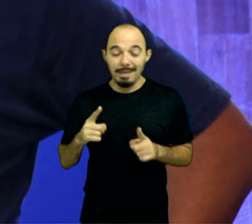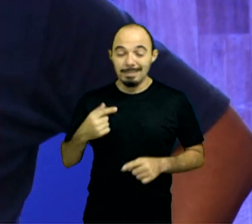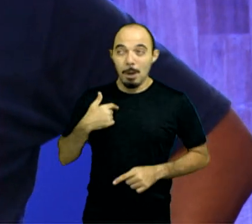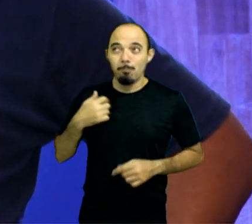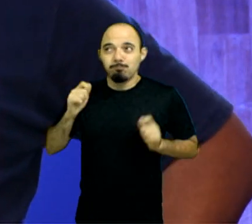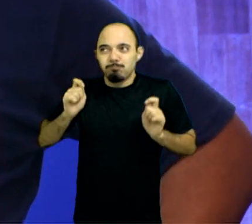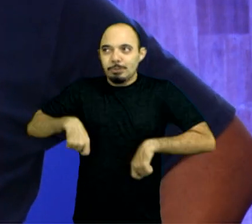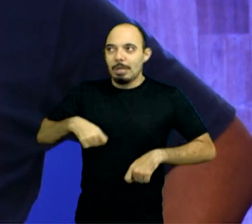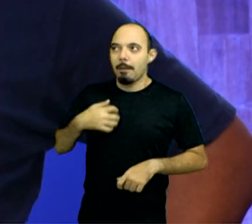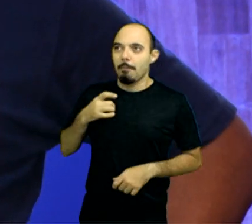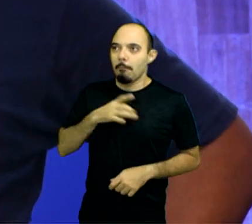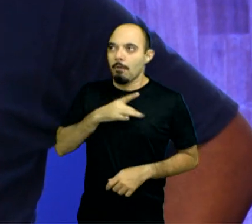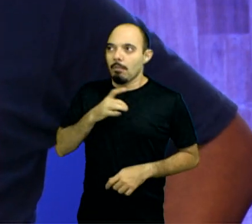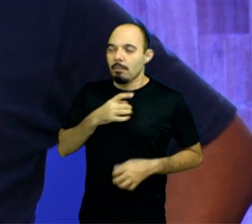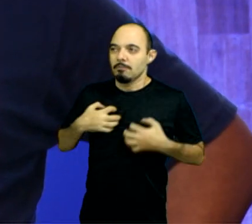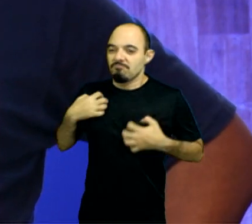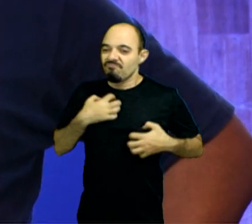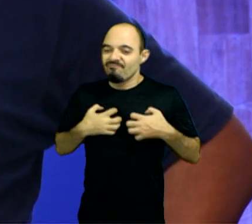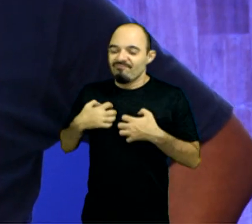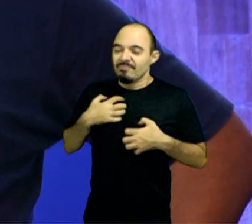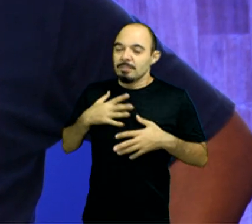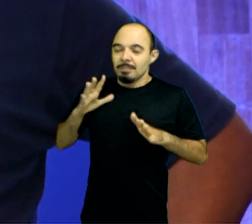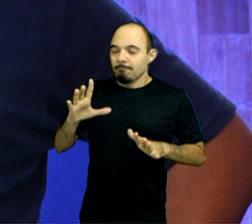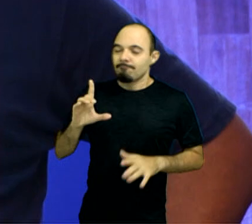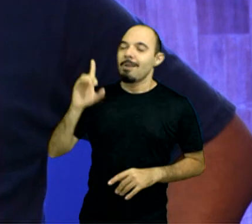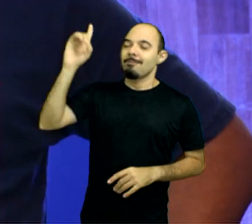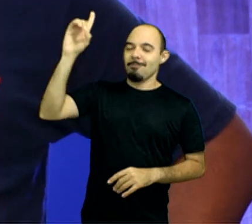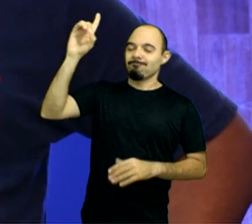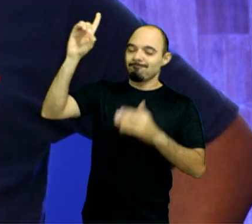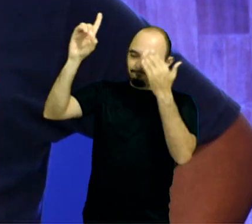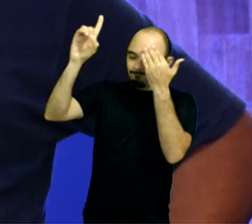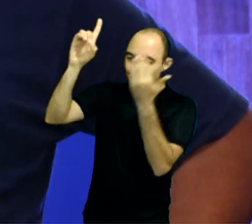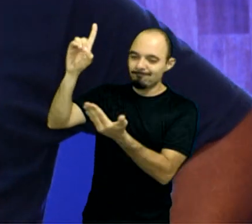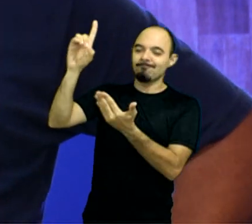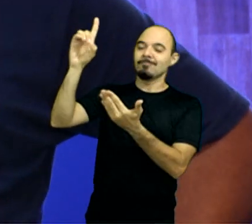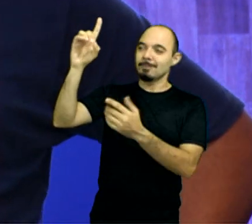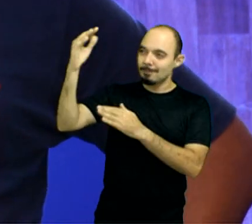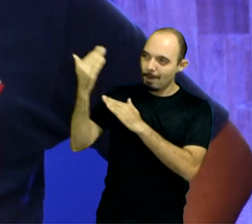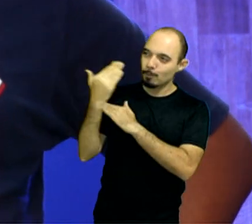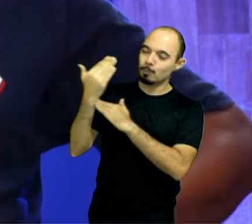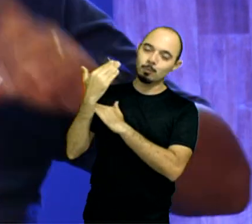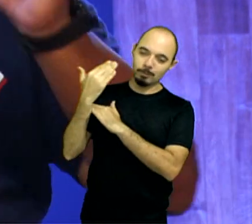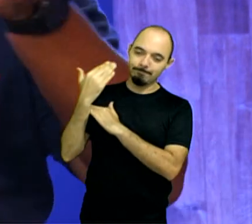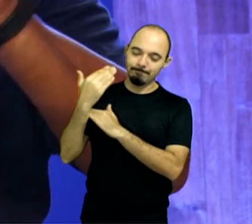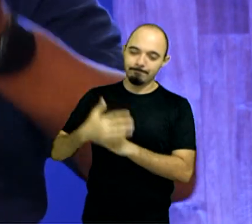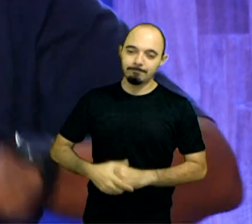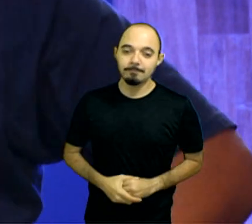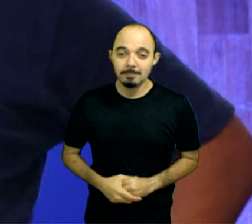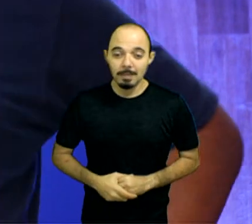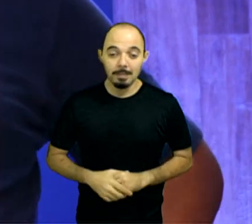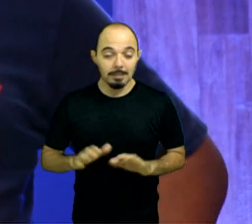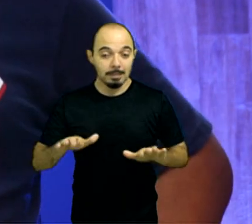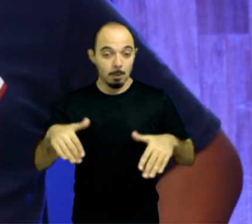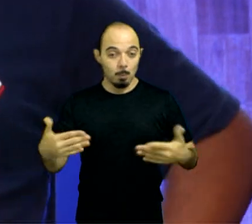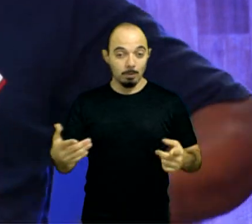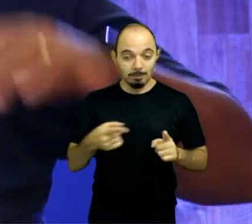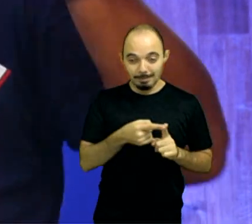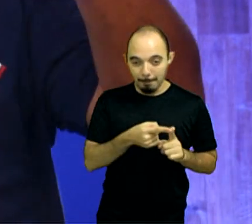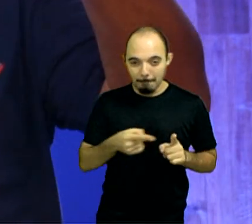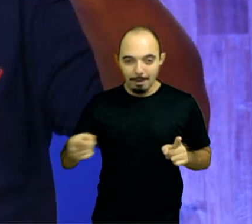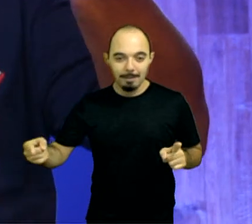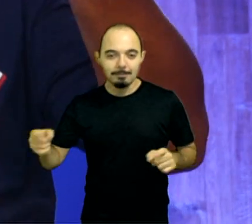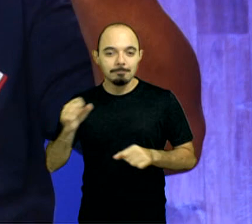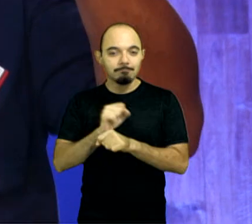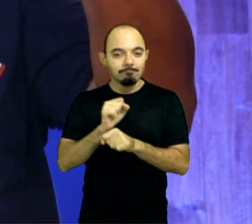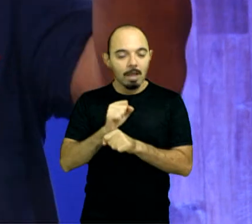Deus, Senhor. Ele queria cuidar de mim, né? Na semana que eu estava esperando a cirurgia,